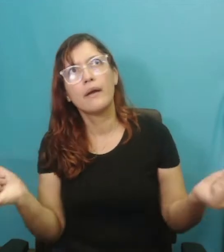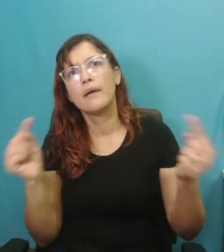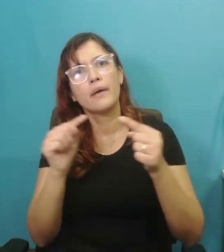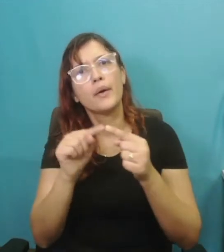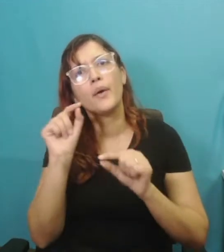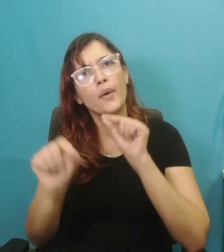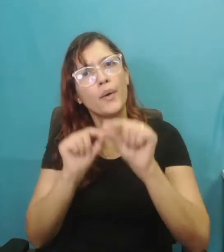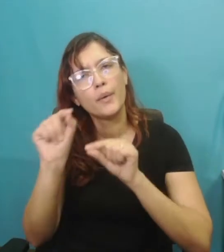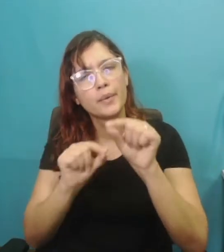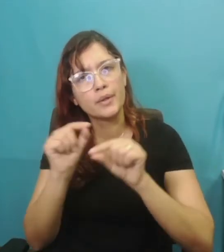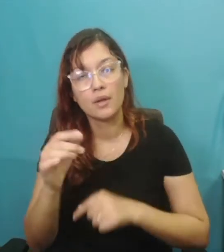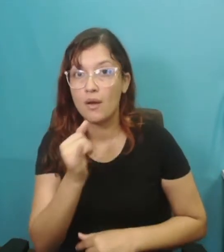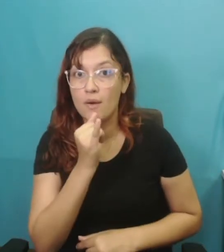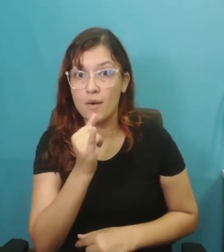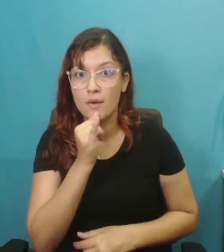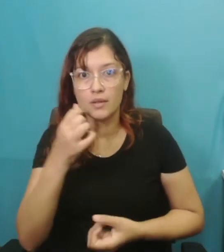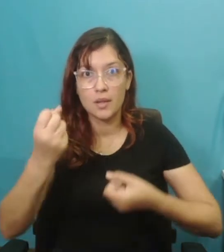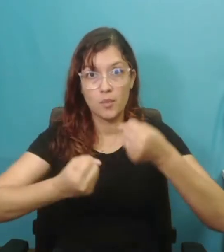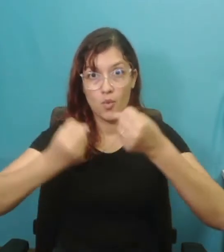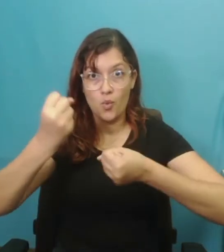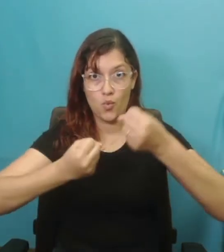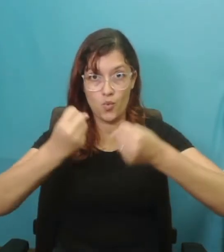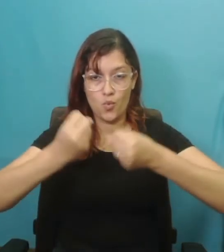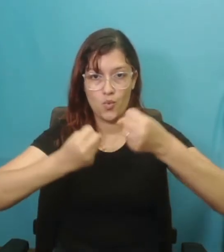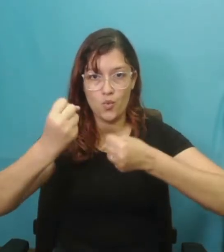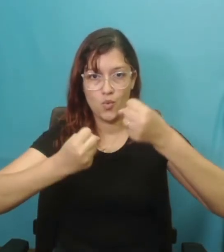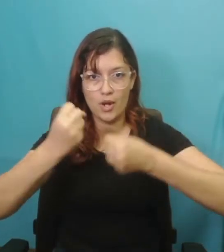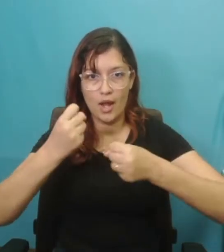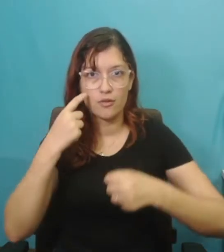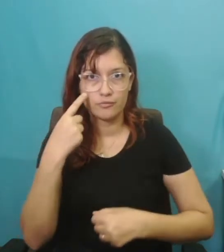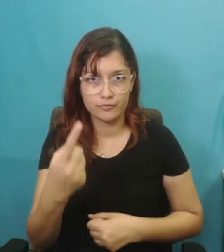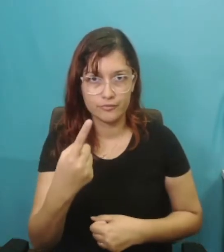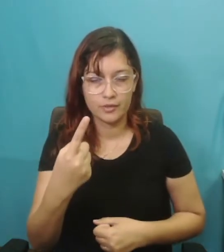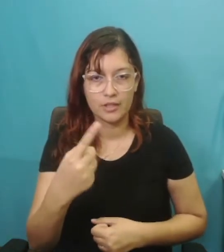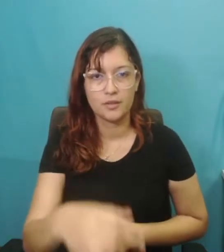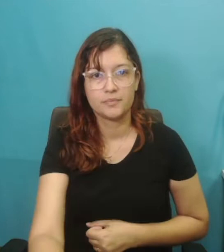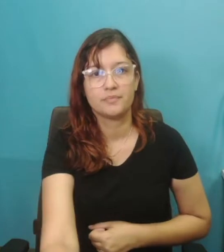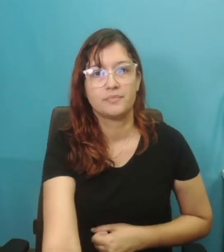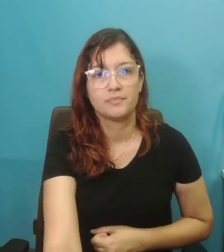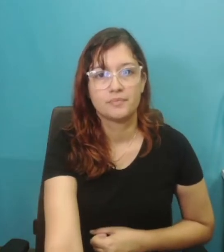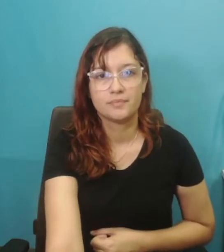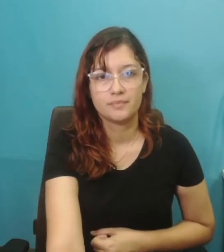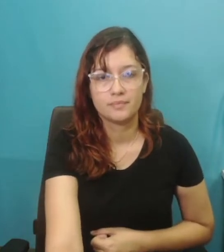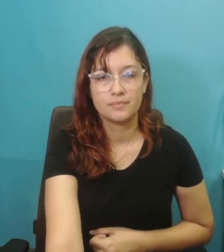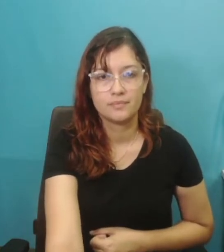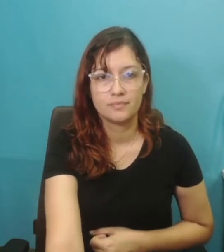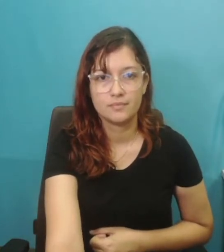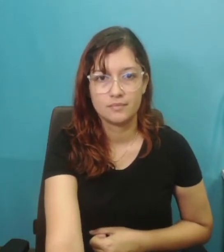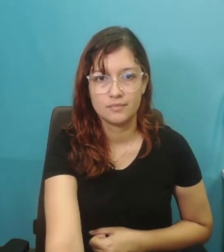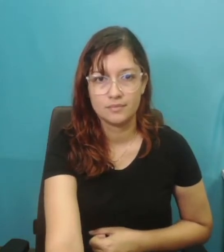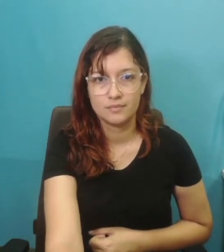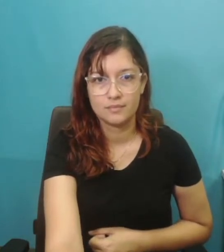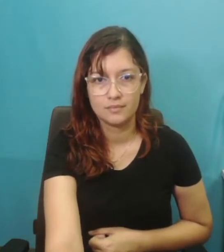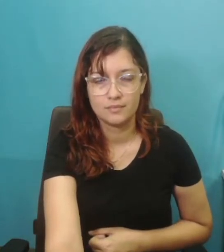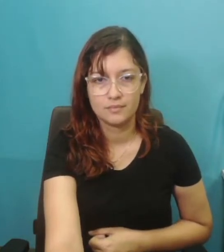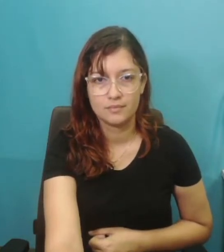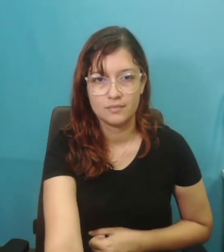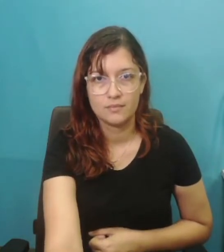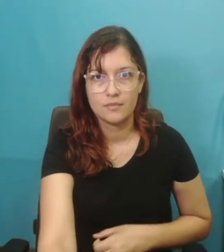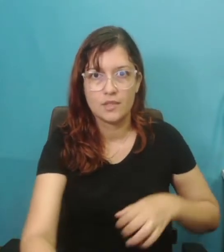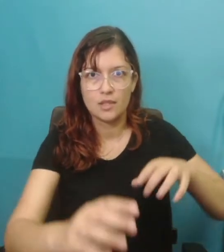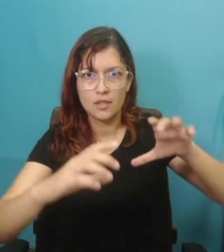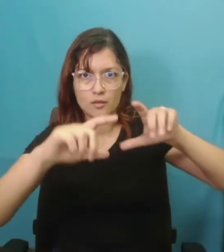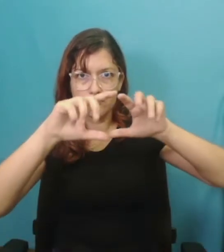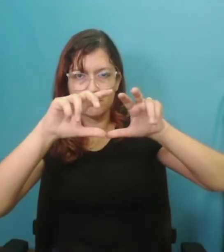Talvez você esteja se perguntando em que isso é aplicado. Tá vendo aí o carro?